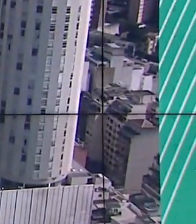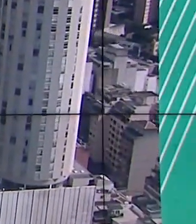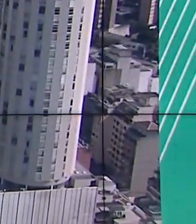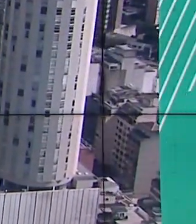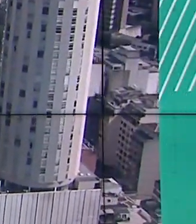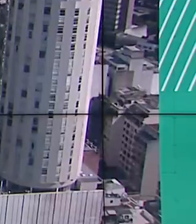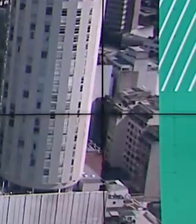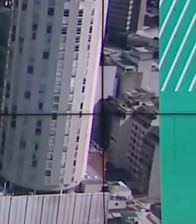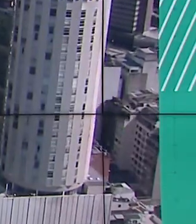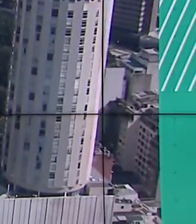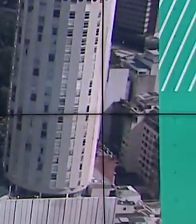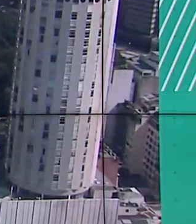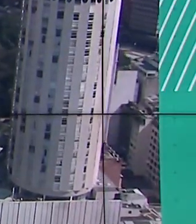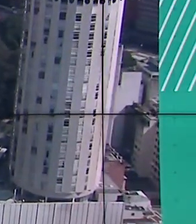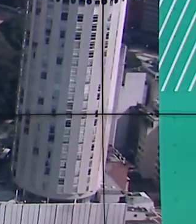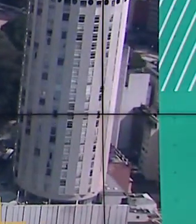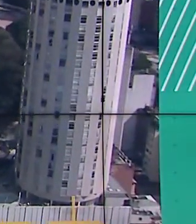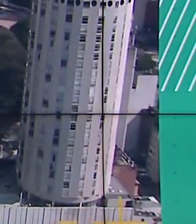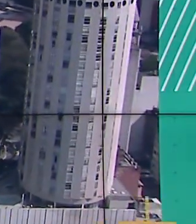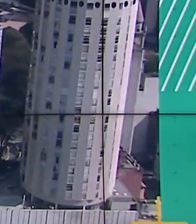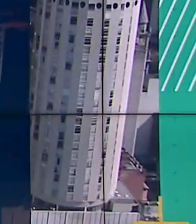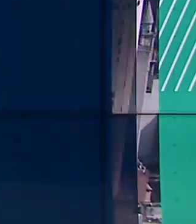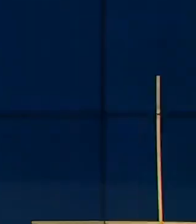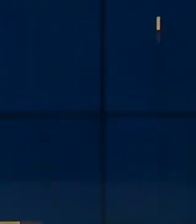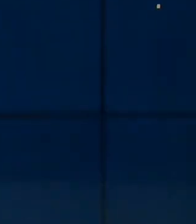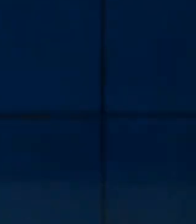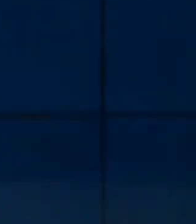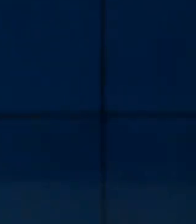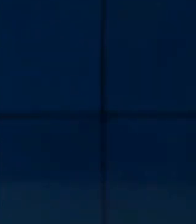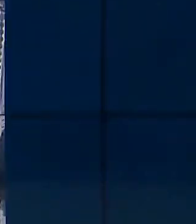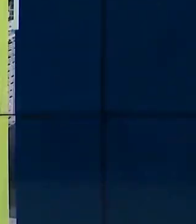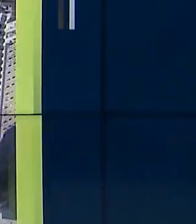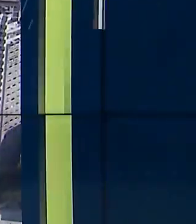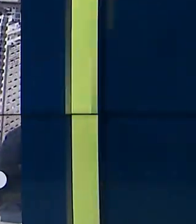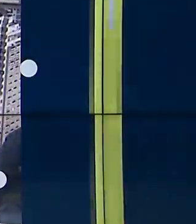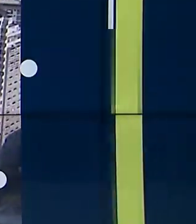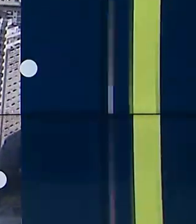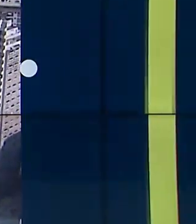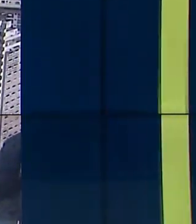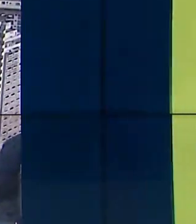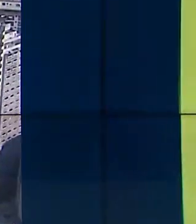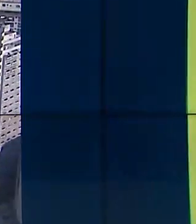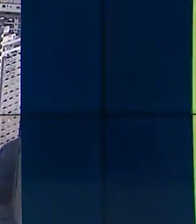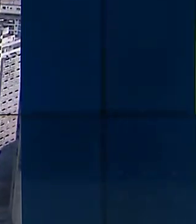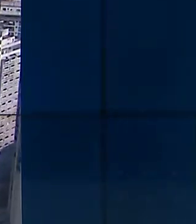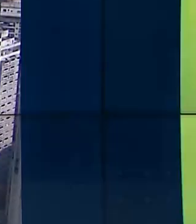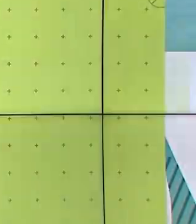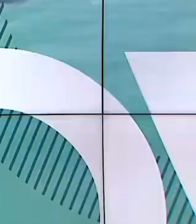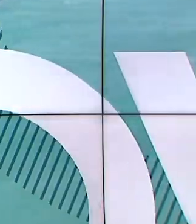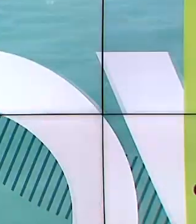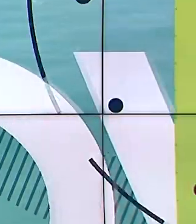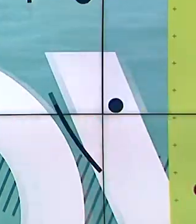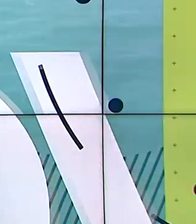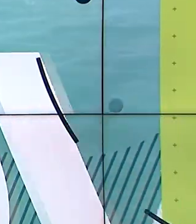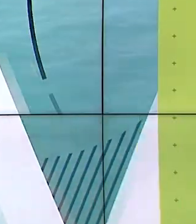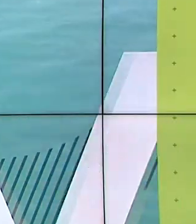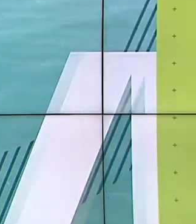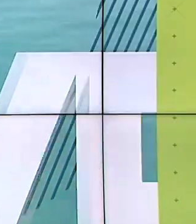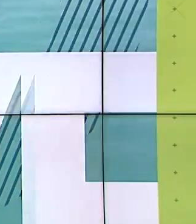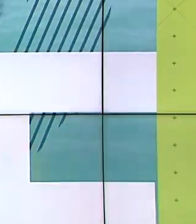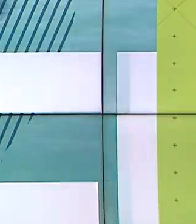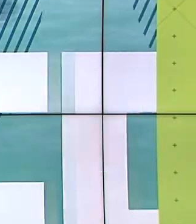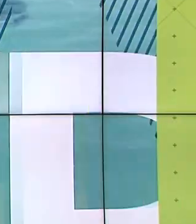abertura oficial do 37º Encontro Internacional de Missões dos Gideões. É o maior congresso missionário